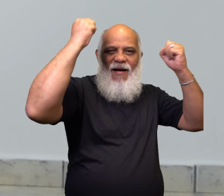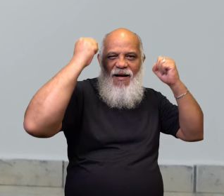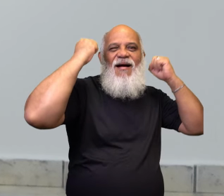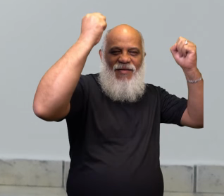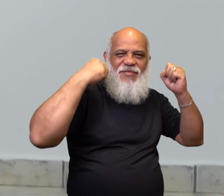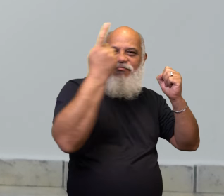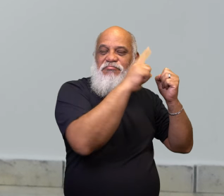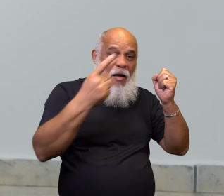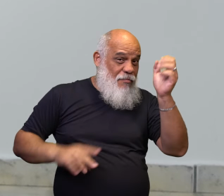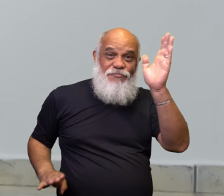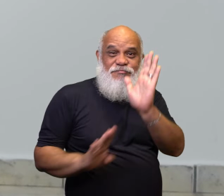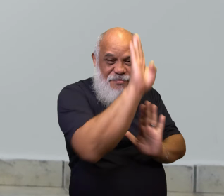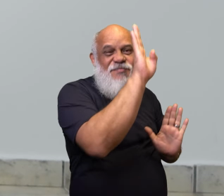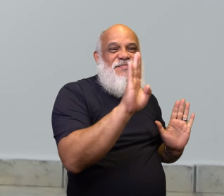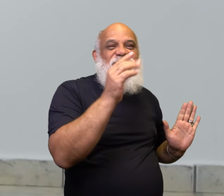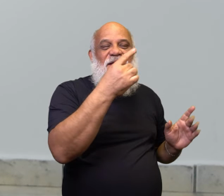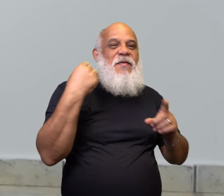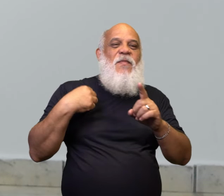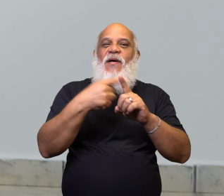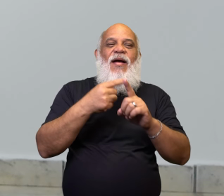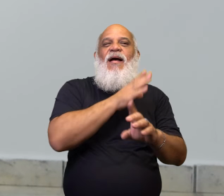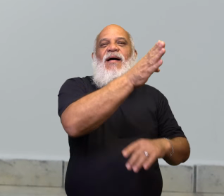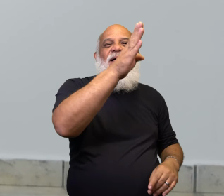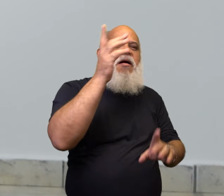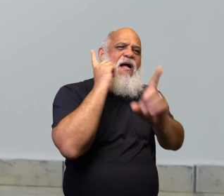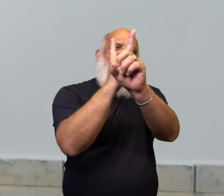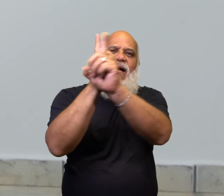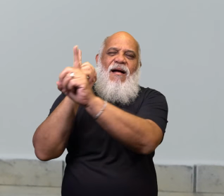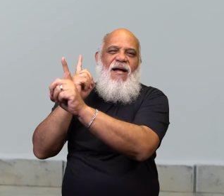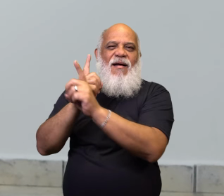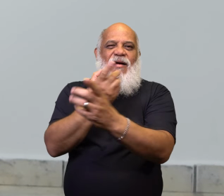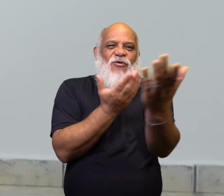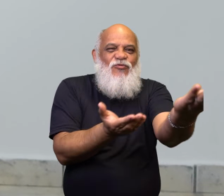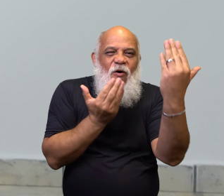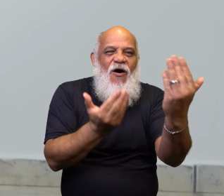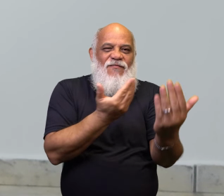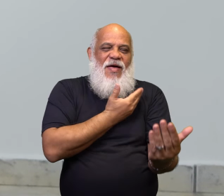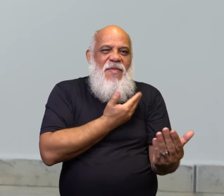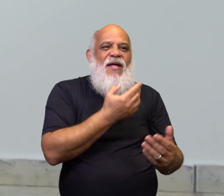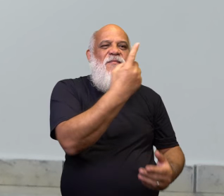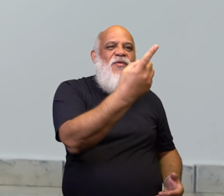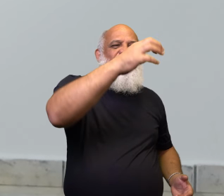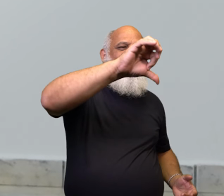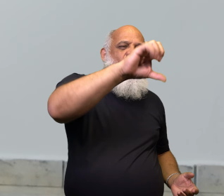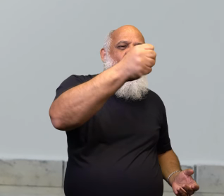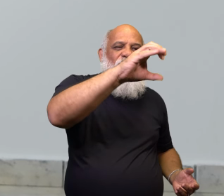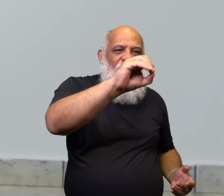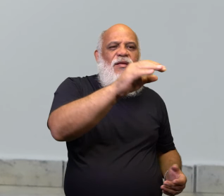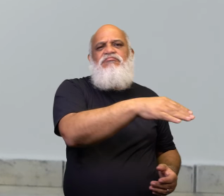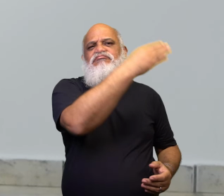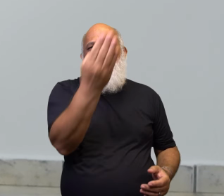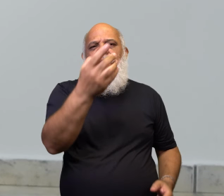saudade, que era a Flecha, onde encontrava todos os jovens da década de 80, da década de 90, e chegava uma linha